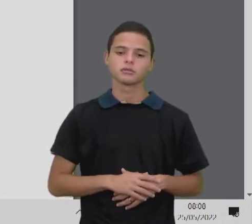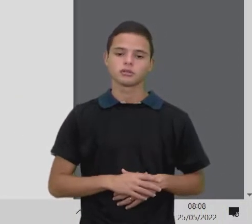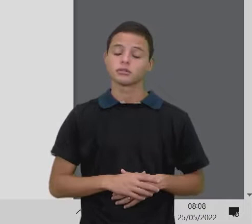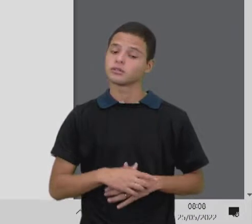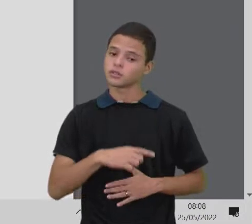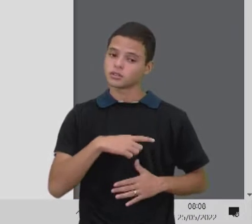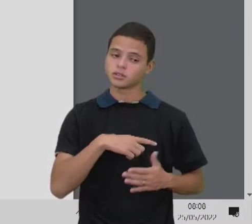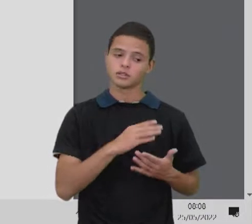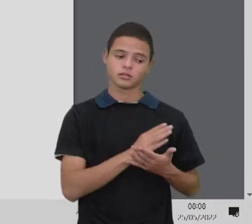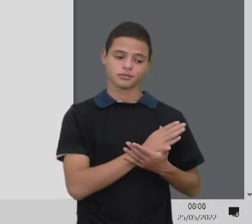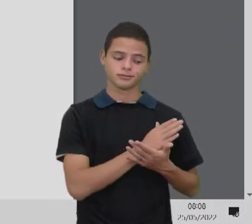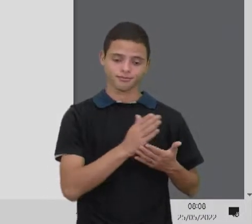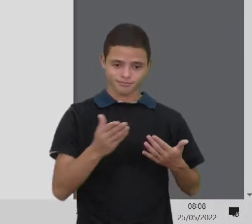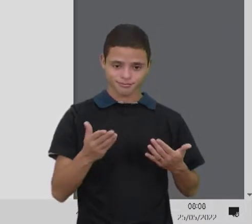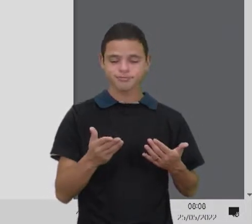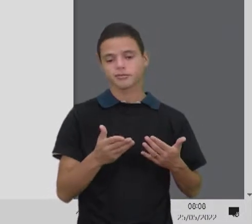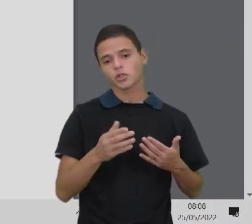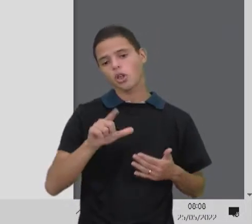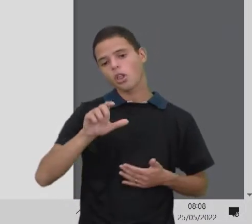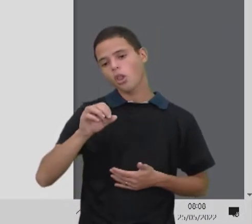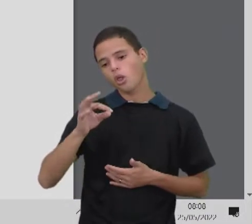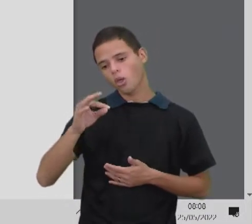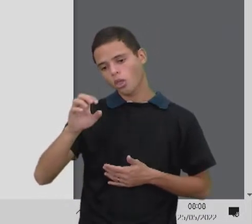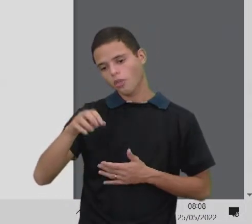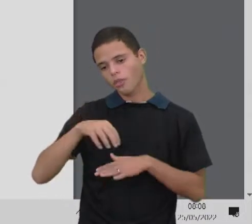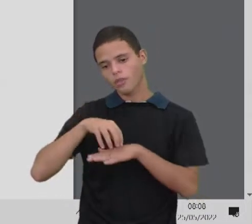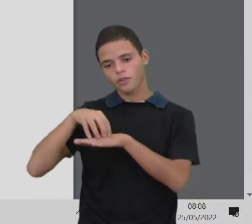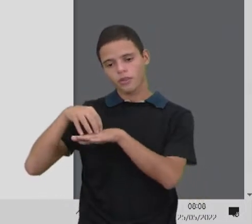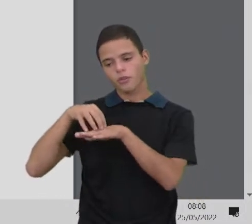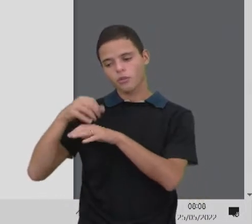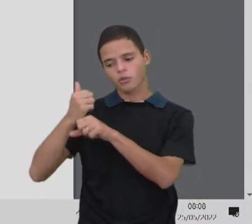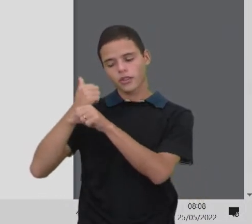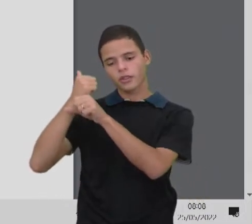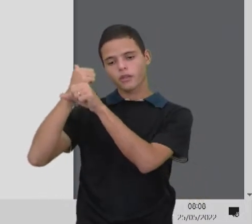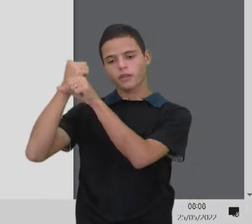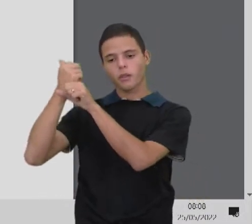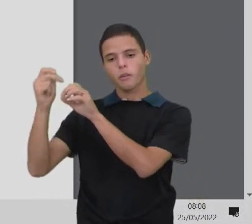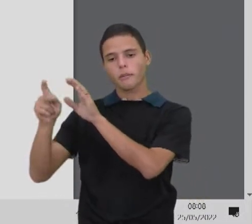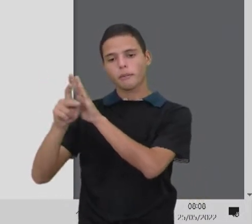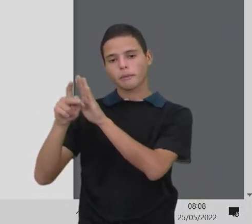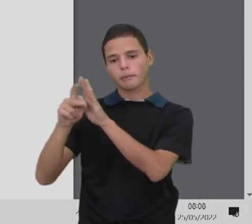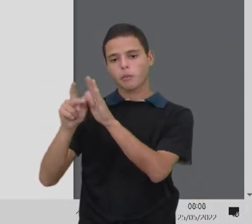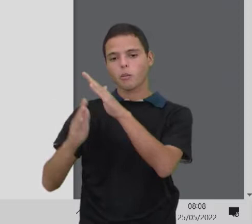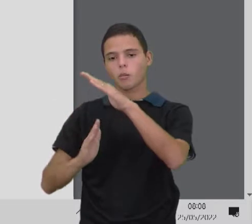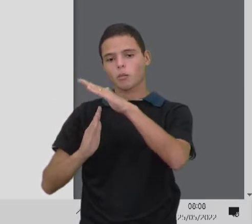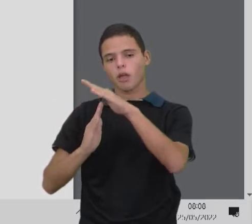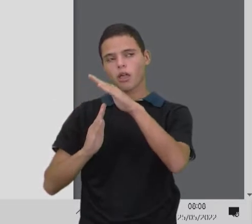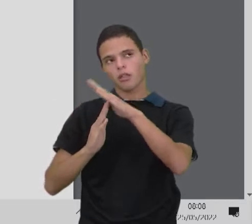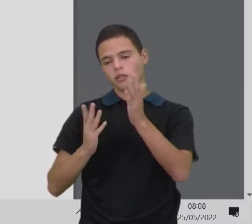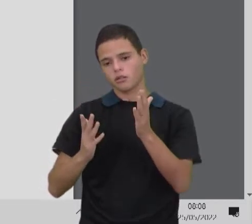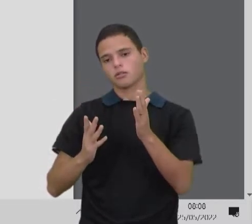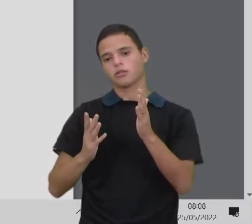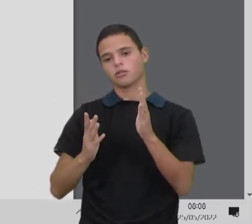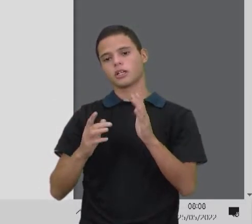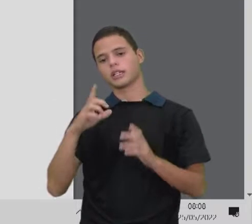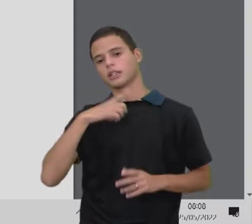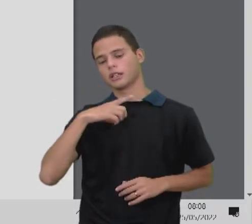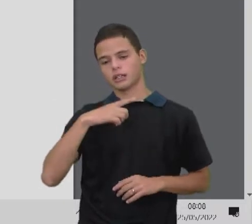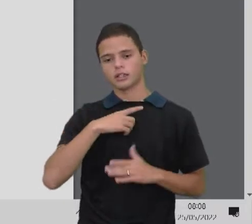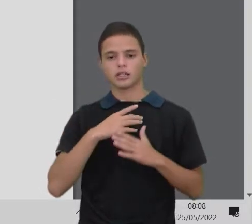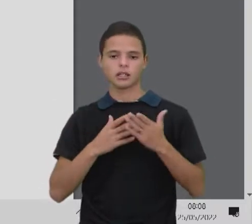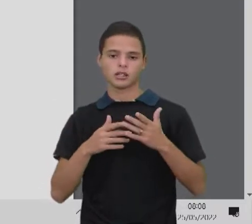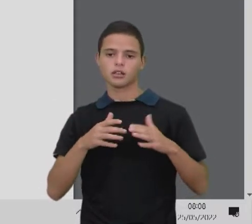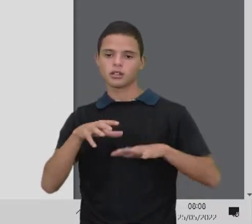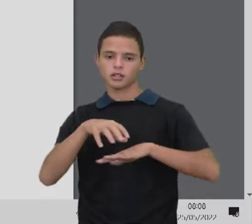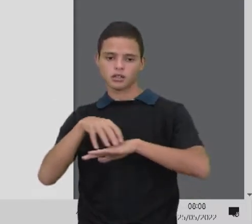dos lotes, né, para fazer as construções, as dimensões máximas e mínimas do lote, tá?